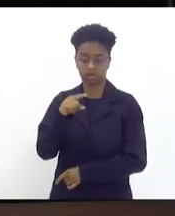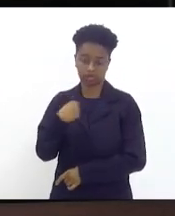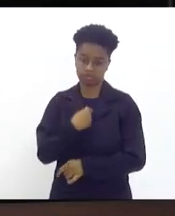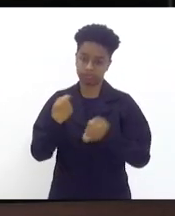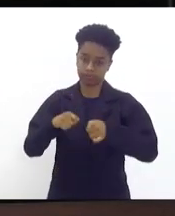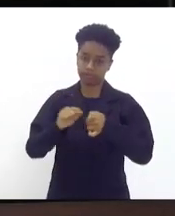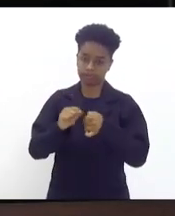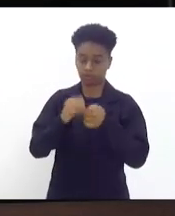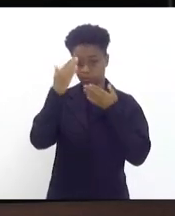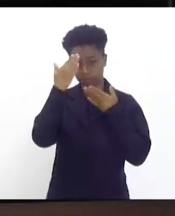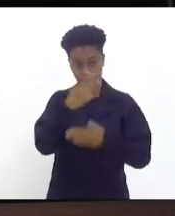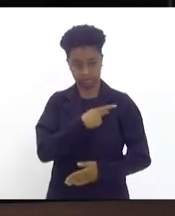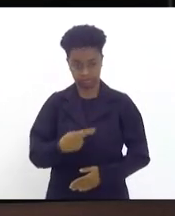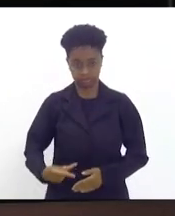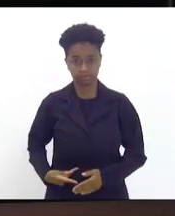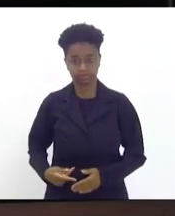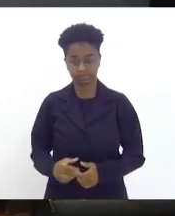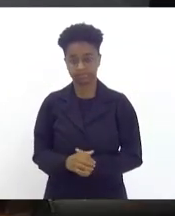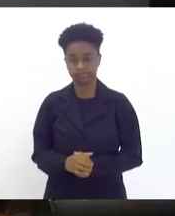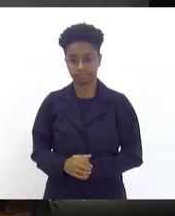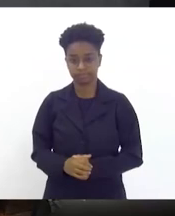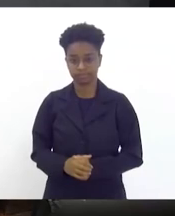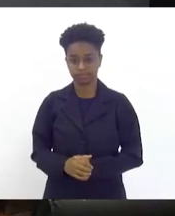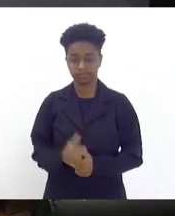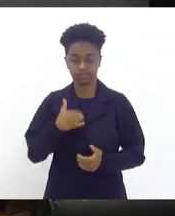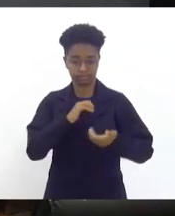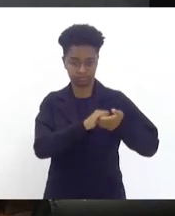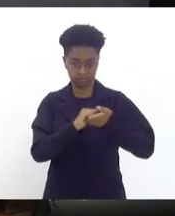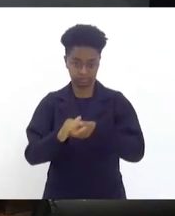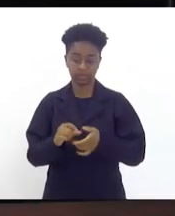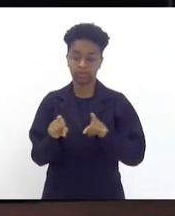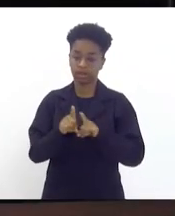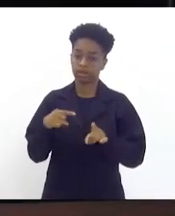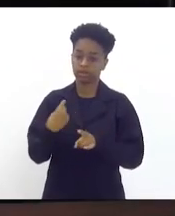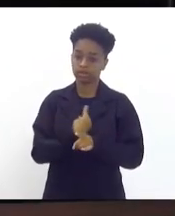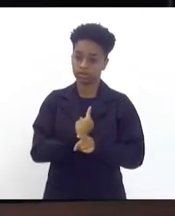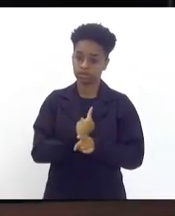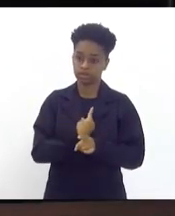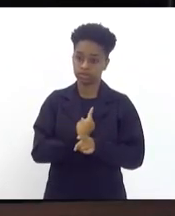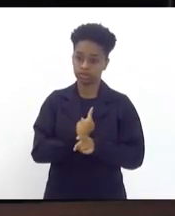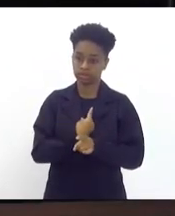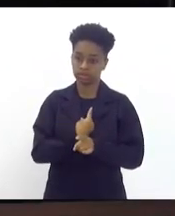Muito obrigado presidente Fica aqui minha saudação e vamos